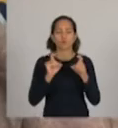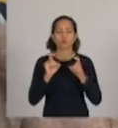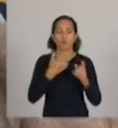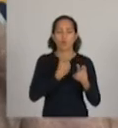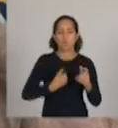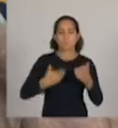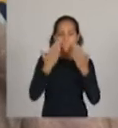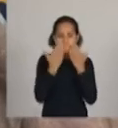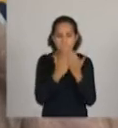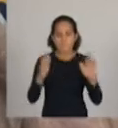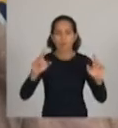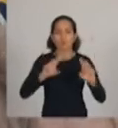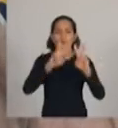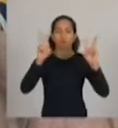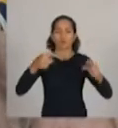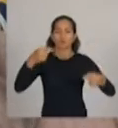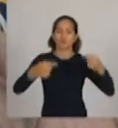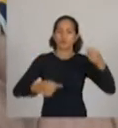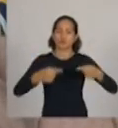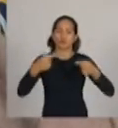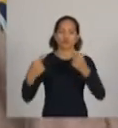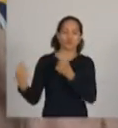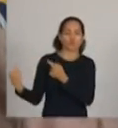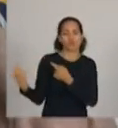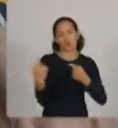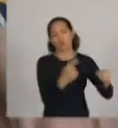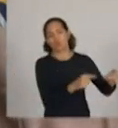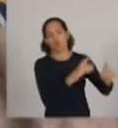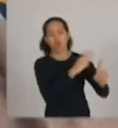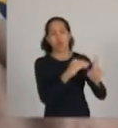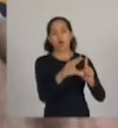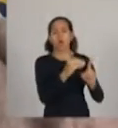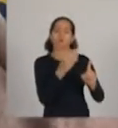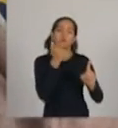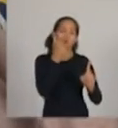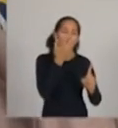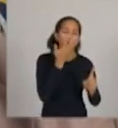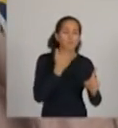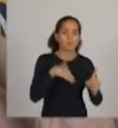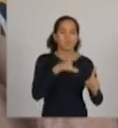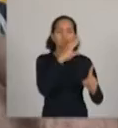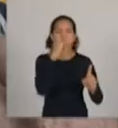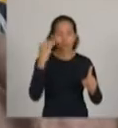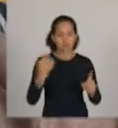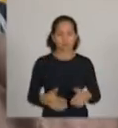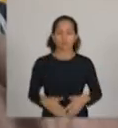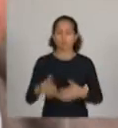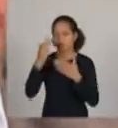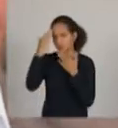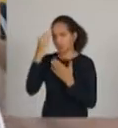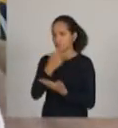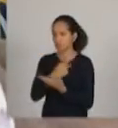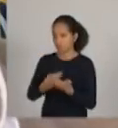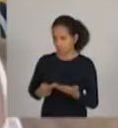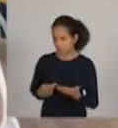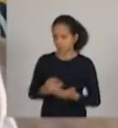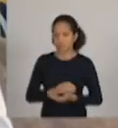para discutir o abuso sexual contra crianças e adolescentes. Muito obrigado, presidente. Retornamos a palavra, Vossa